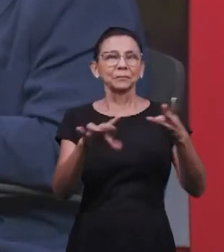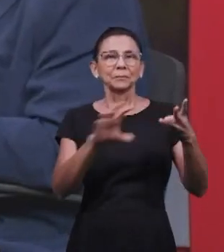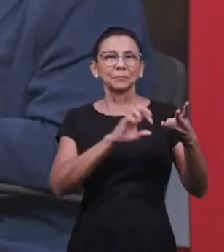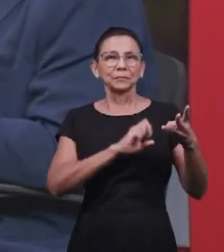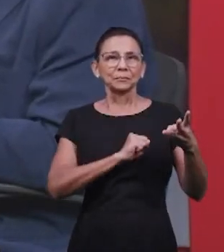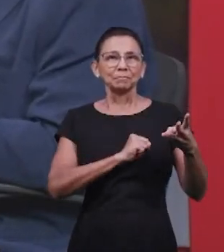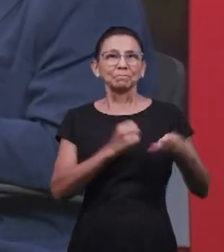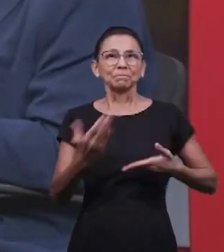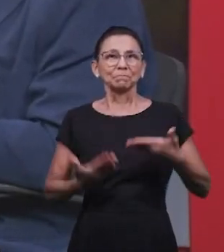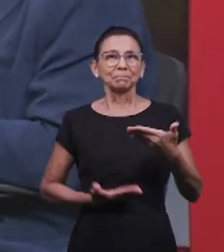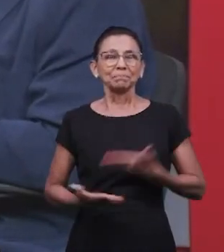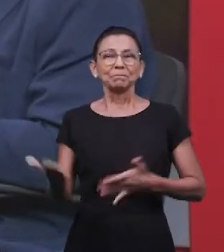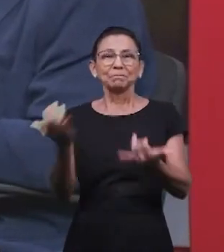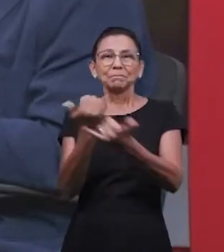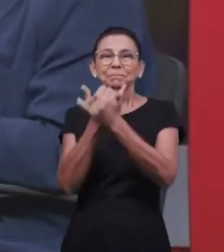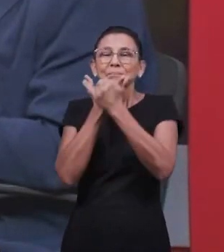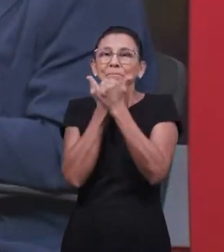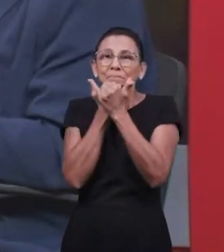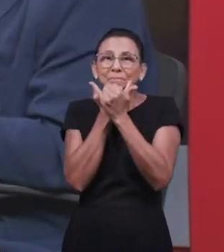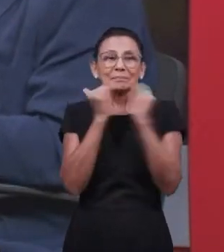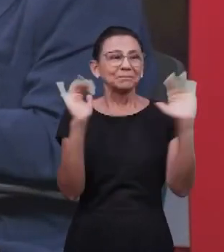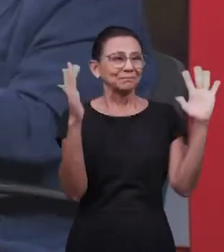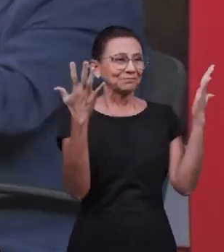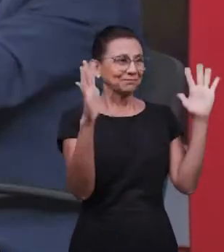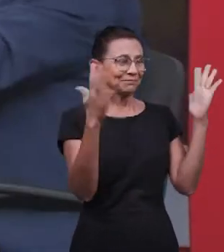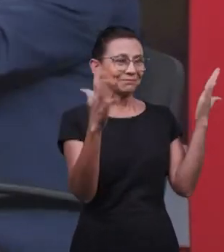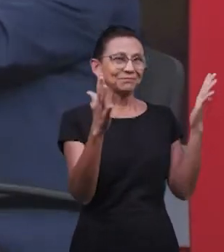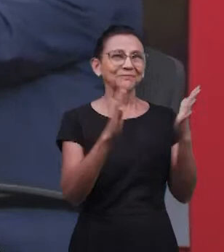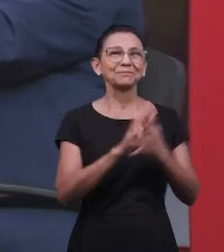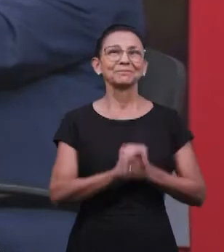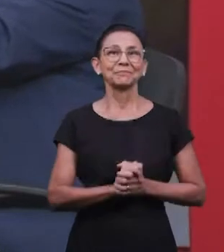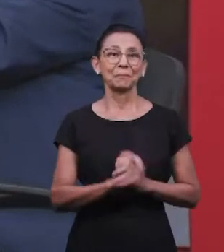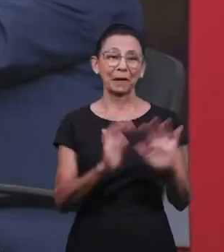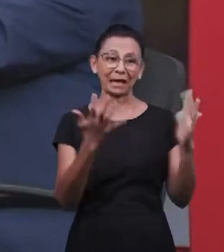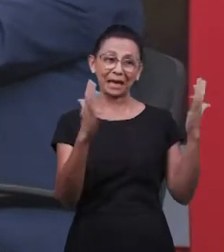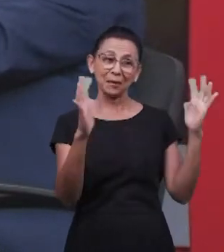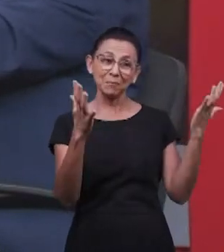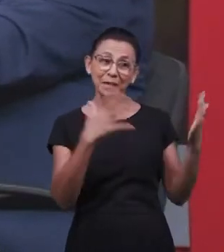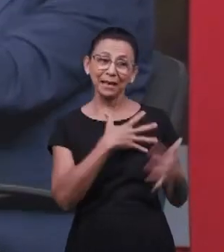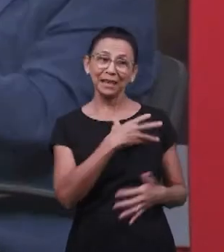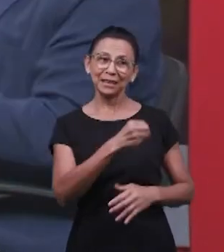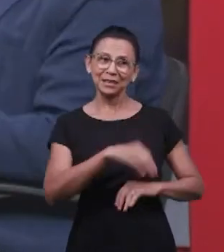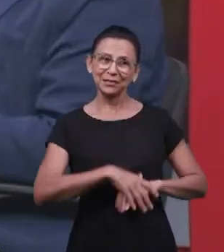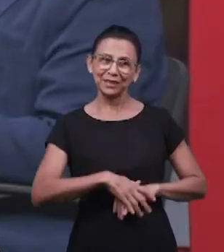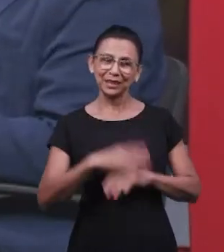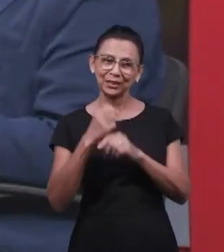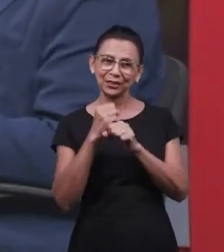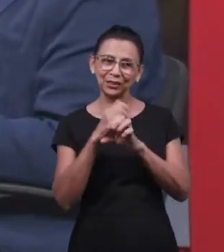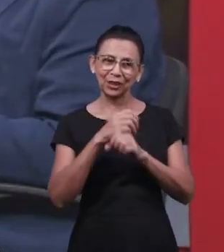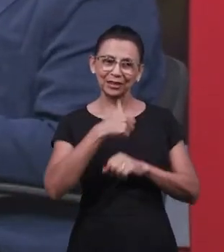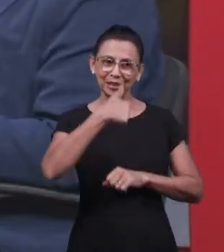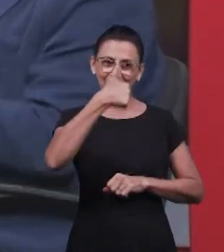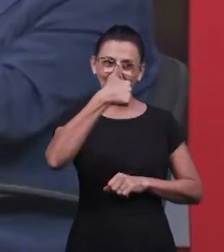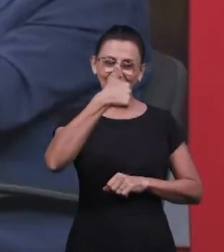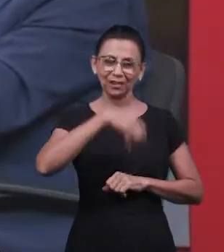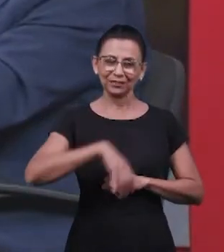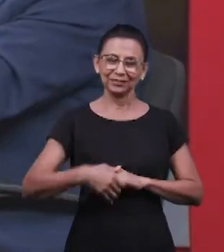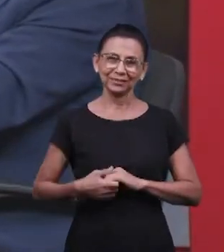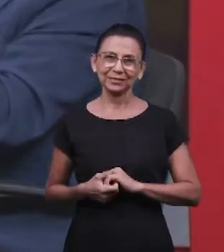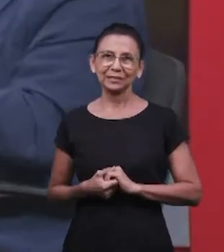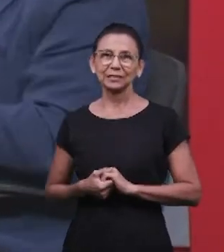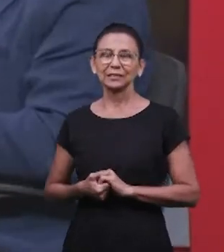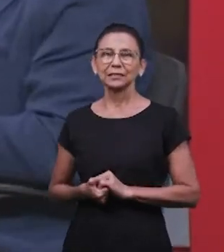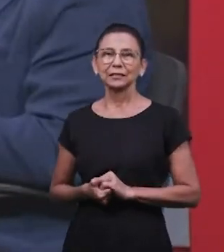perdão e no elogio. Elogiar quando o filho estiver acertando, tirar uma nota boa, elogia ele. Porque ele errou 10 vezes, acertou